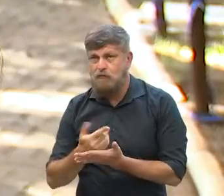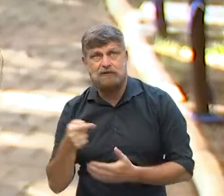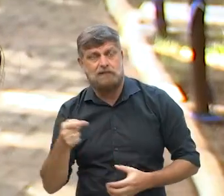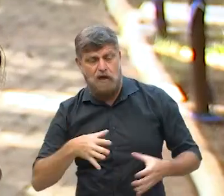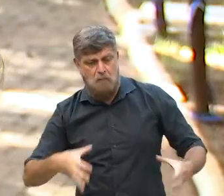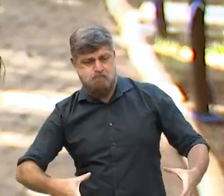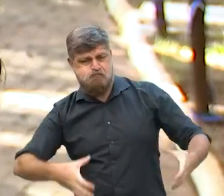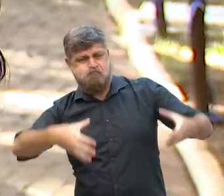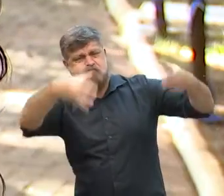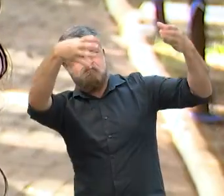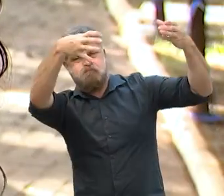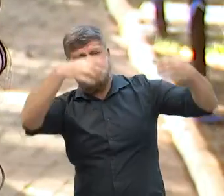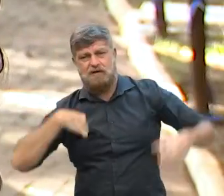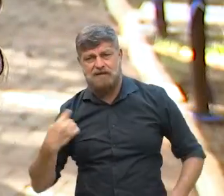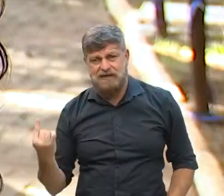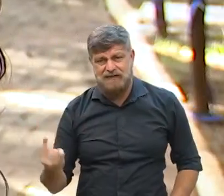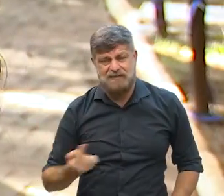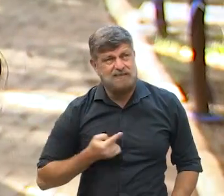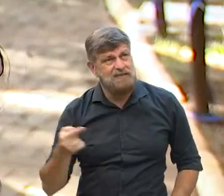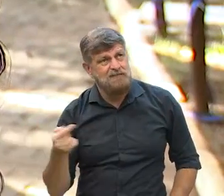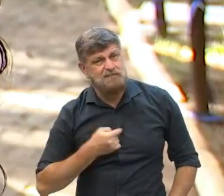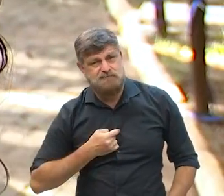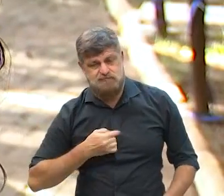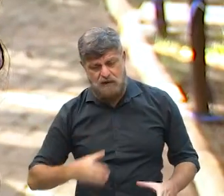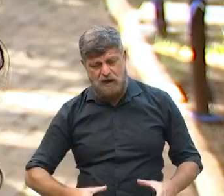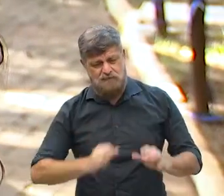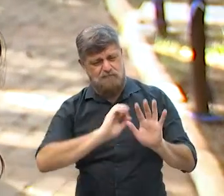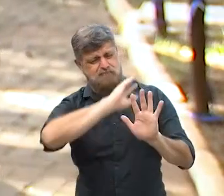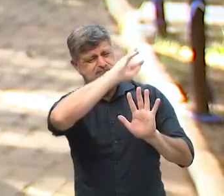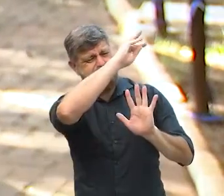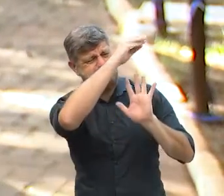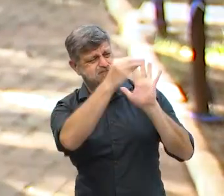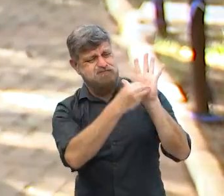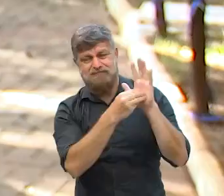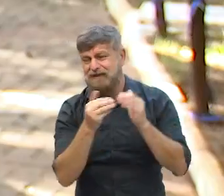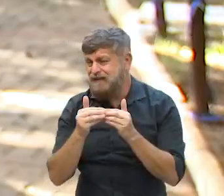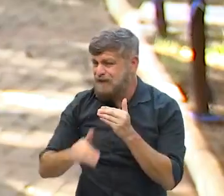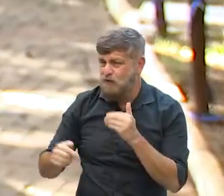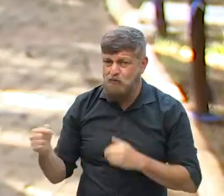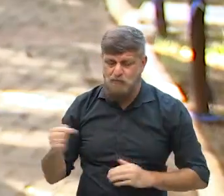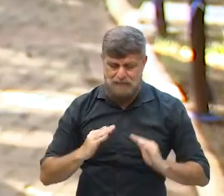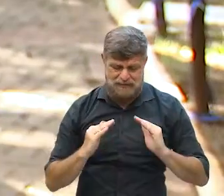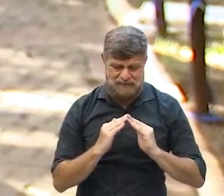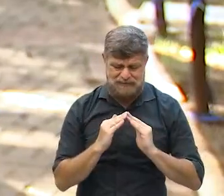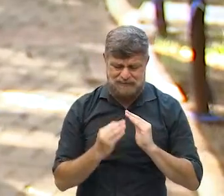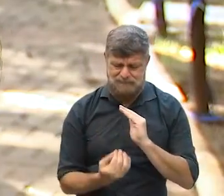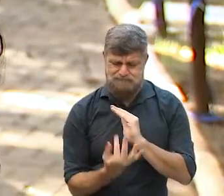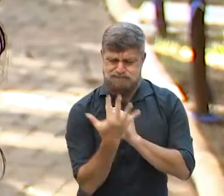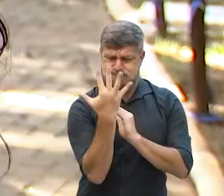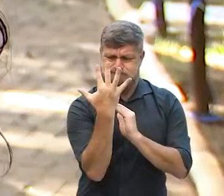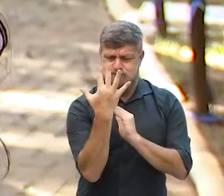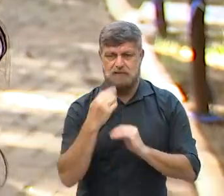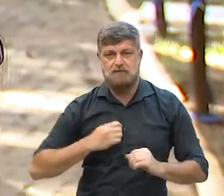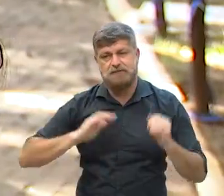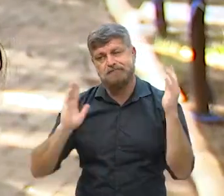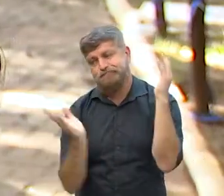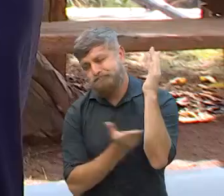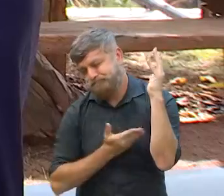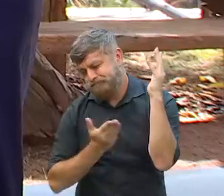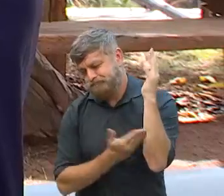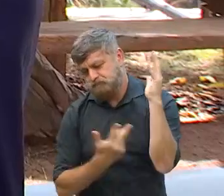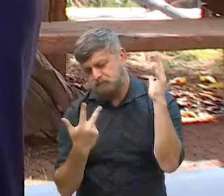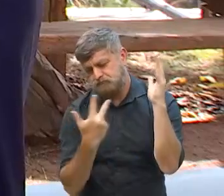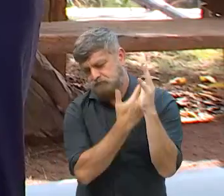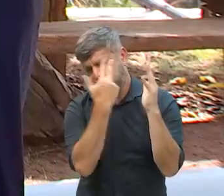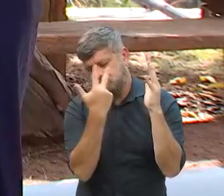gente precisa, embora a árvore às vezes ela está saudável, mas ela não é adequada para aquele local, e a gente precisa ir lá e cortar, né?